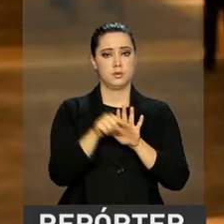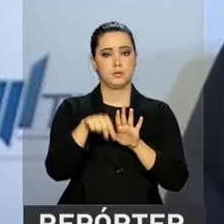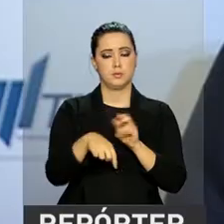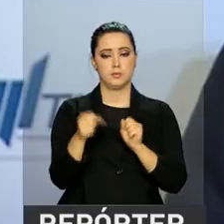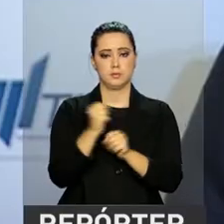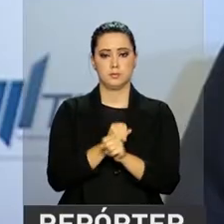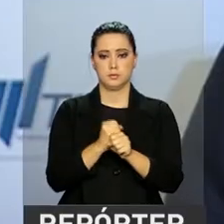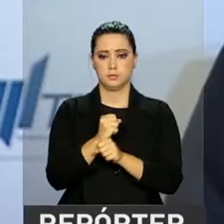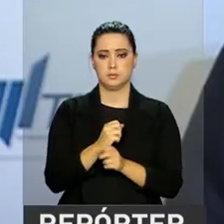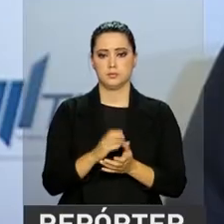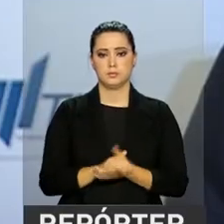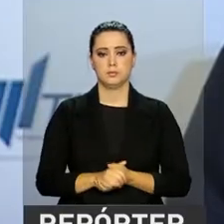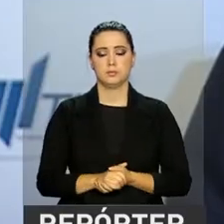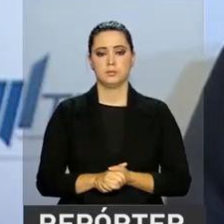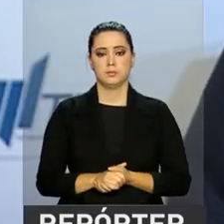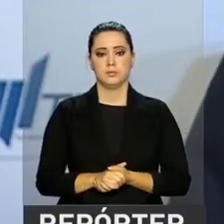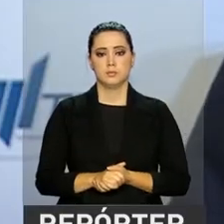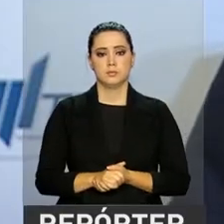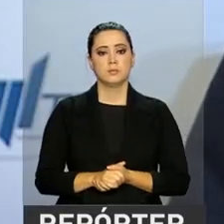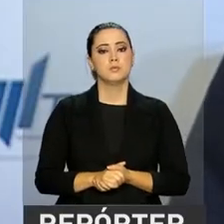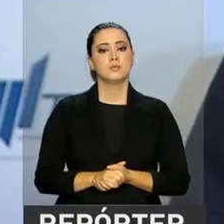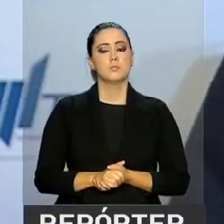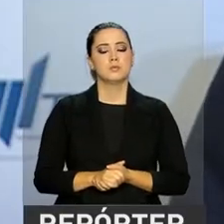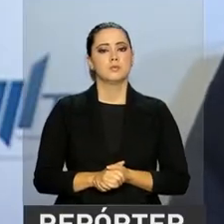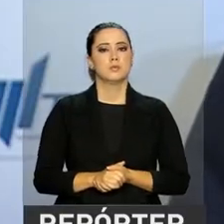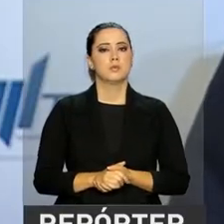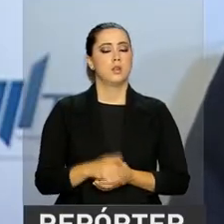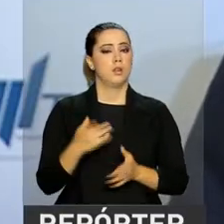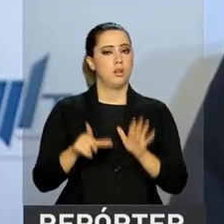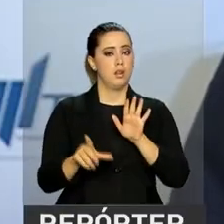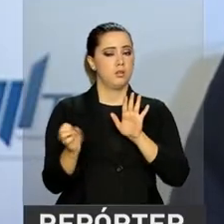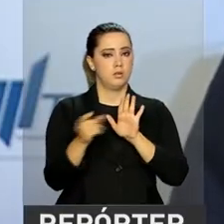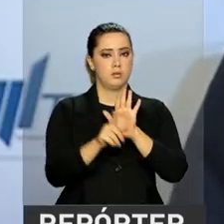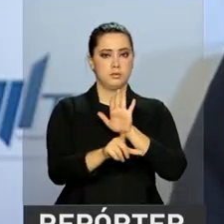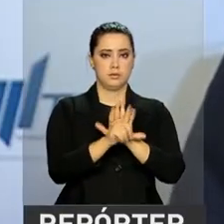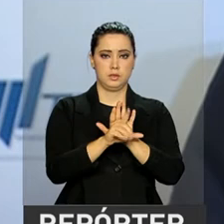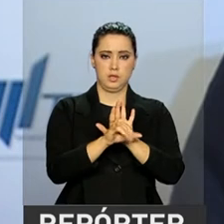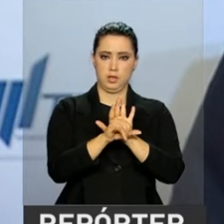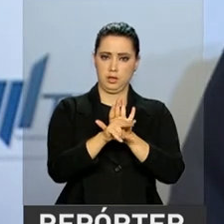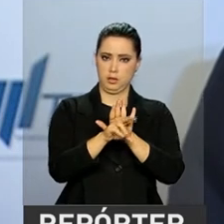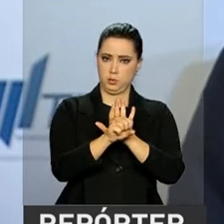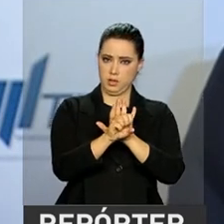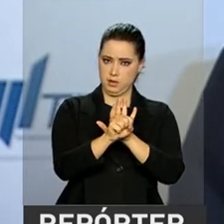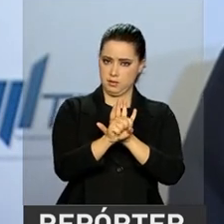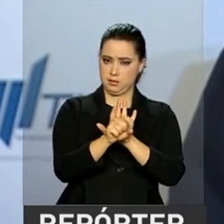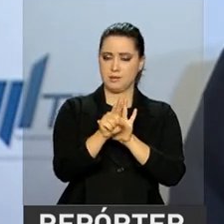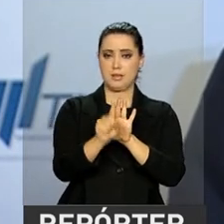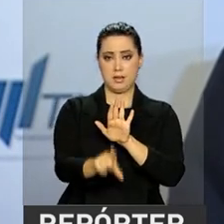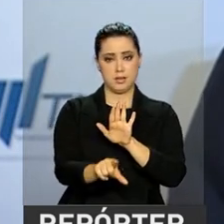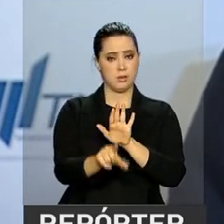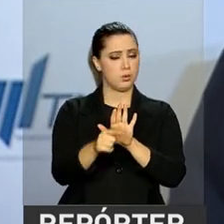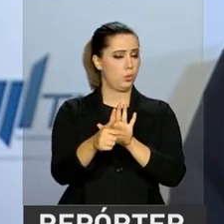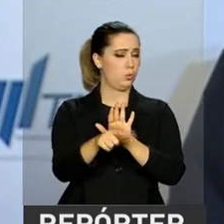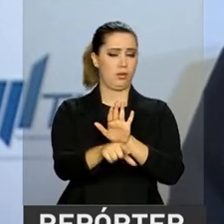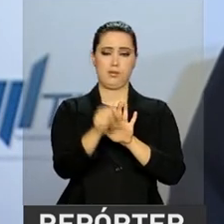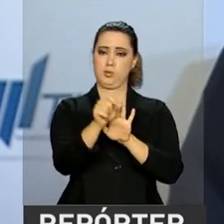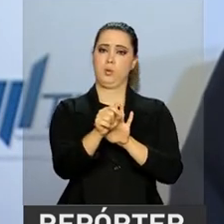neste ano. A reforma da Previdência não é uma questão de escolha. Ela terá que ser feita em algum momento,